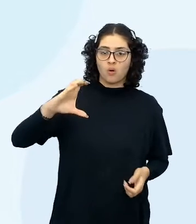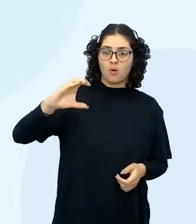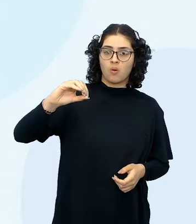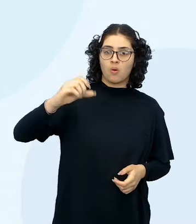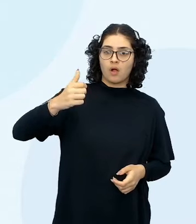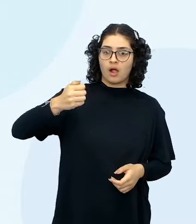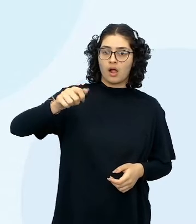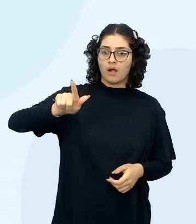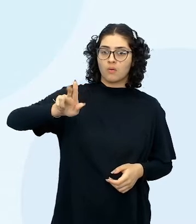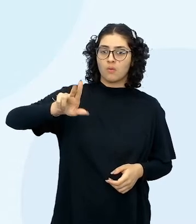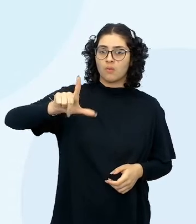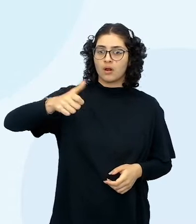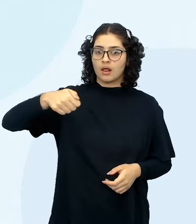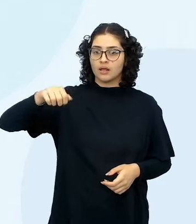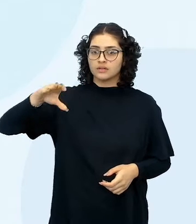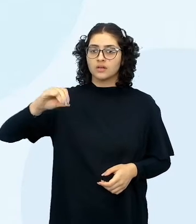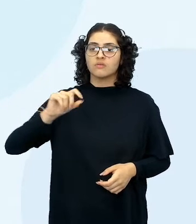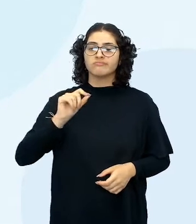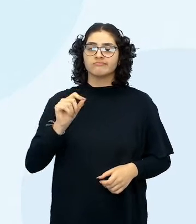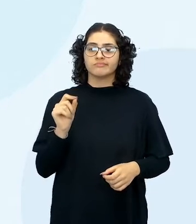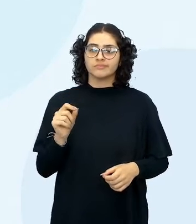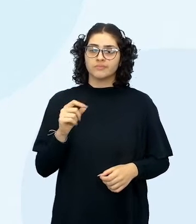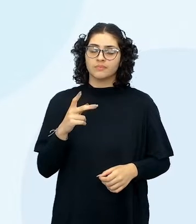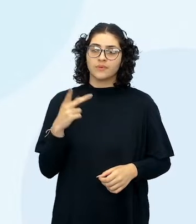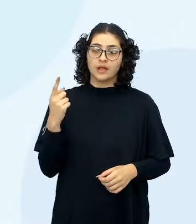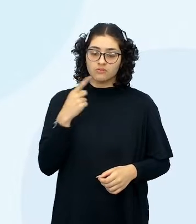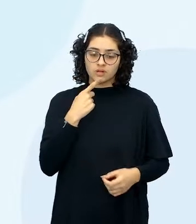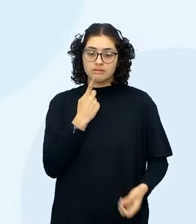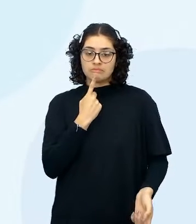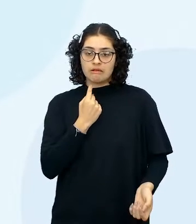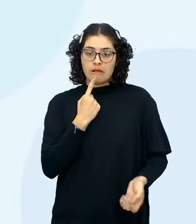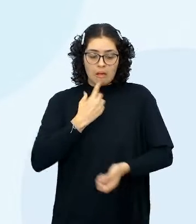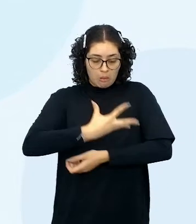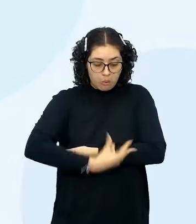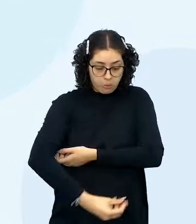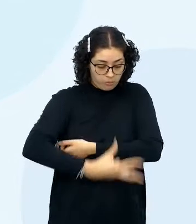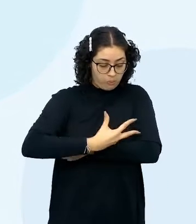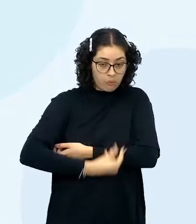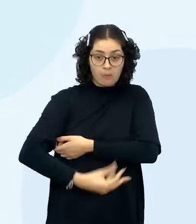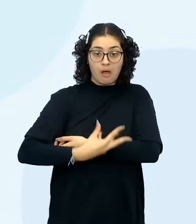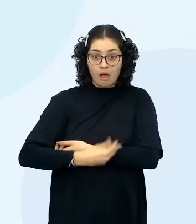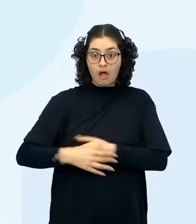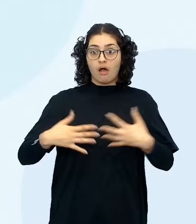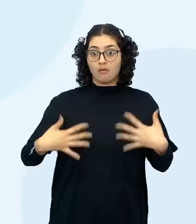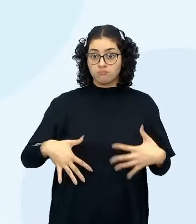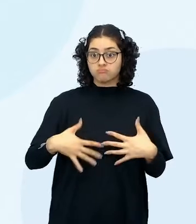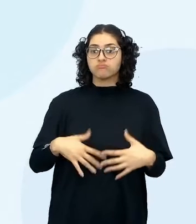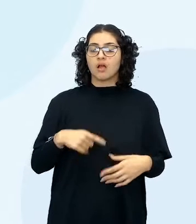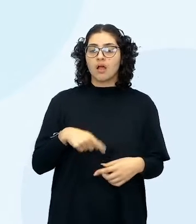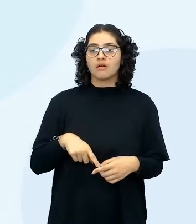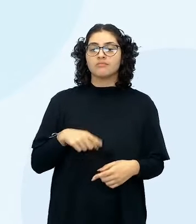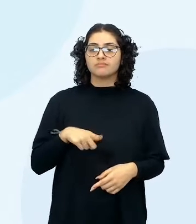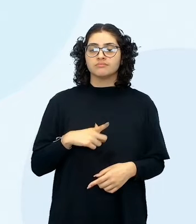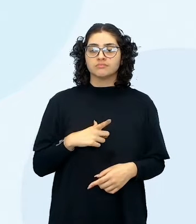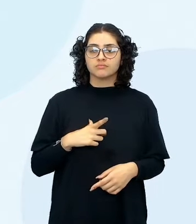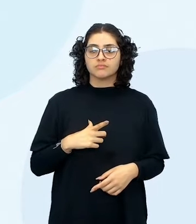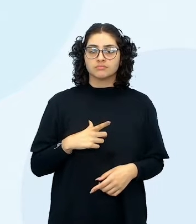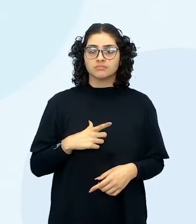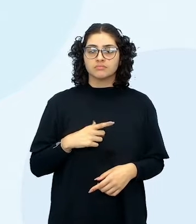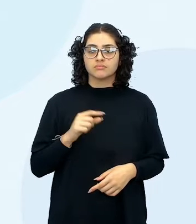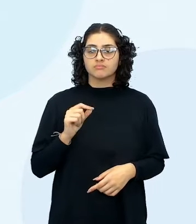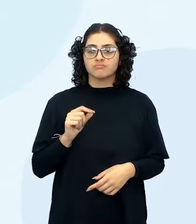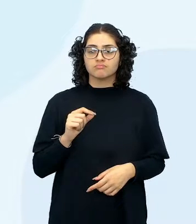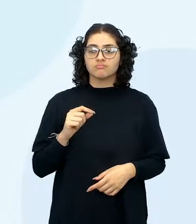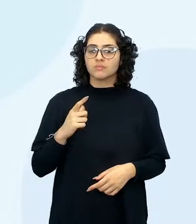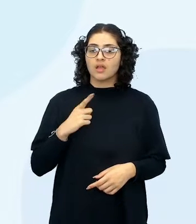a hemofilia, ela sangra mais que o normal. Essas pessoas apresentam geralmente a deficiência nos fatores